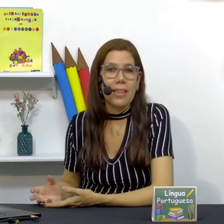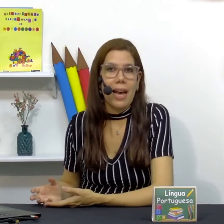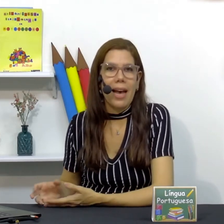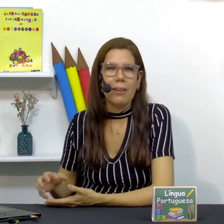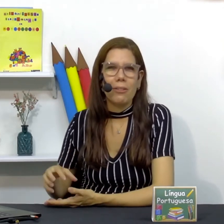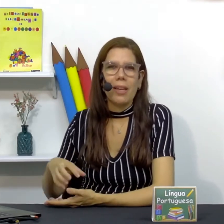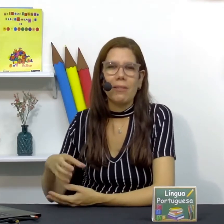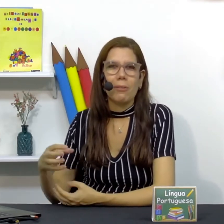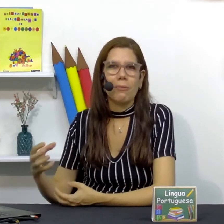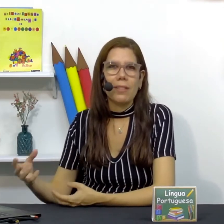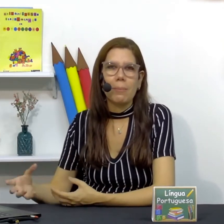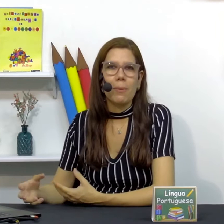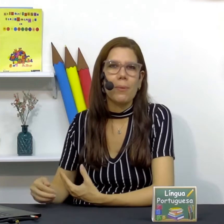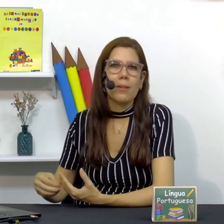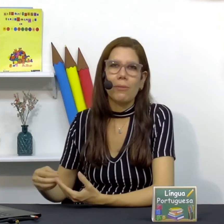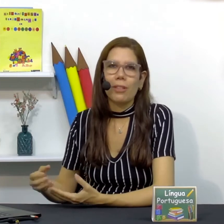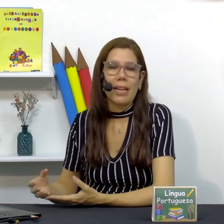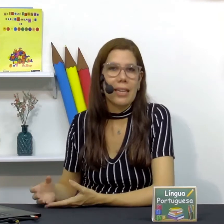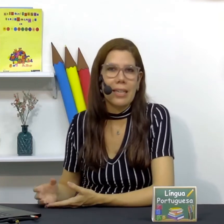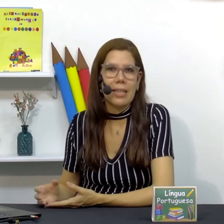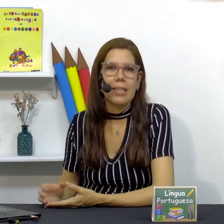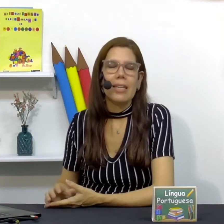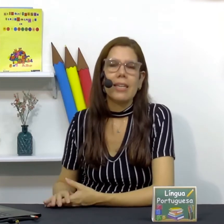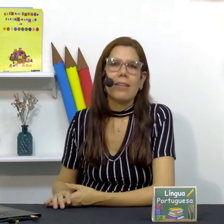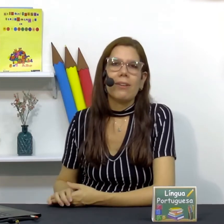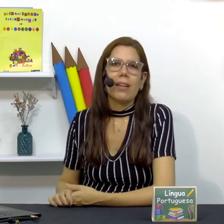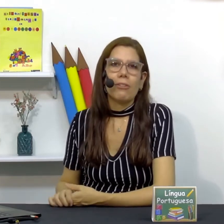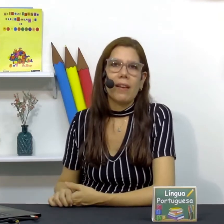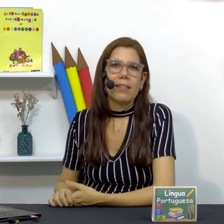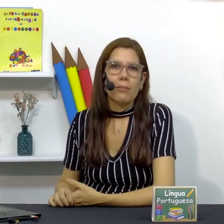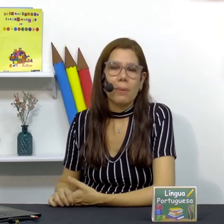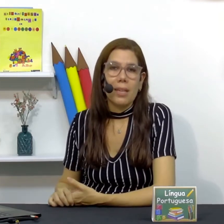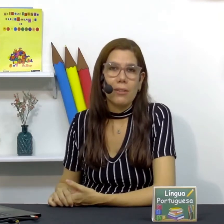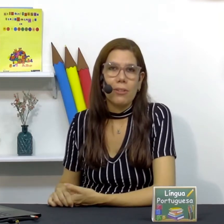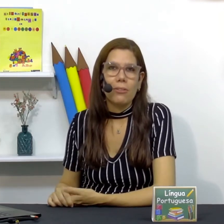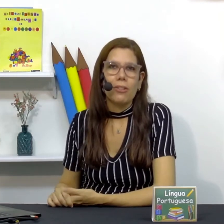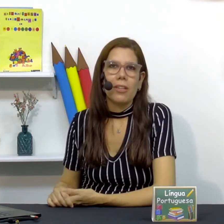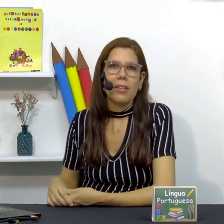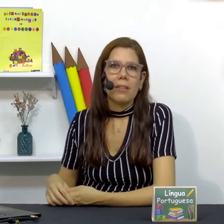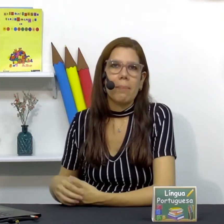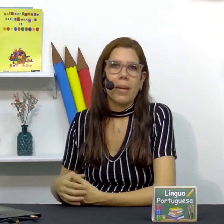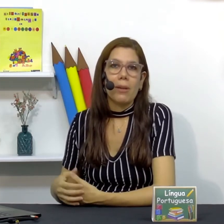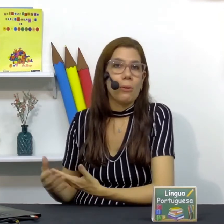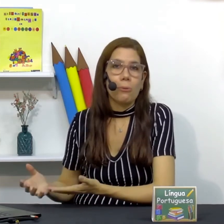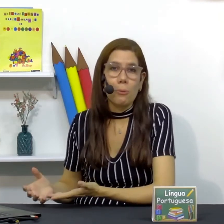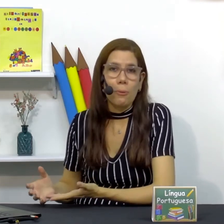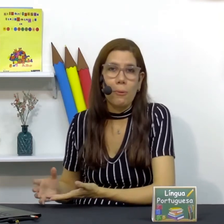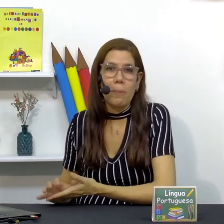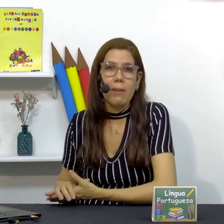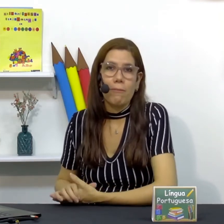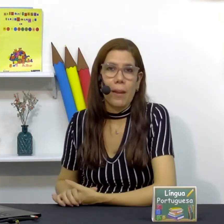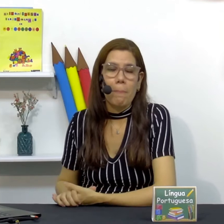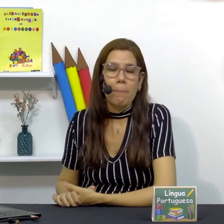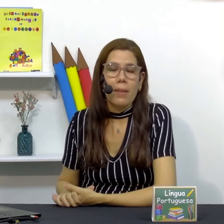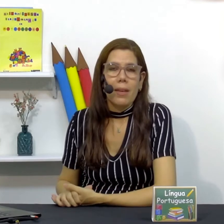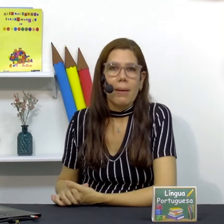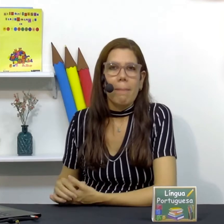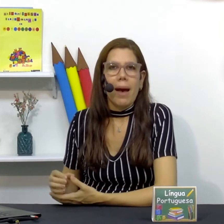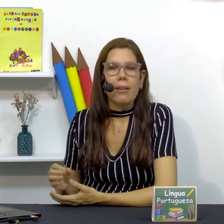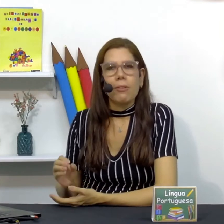redes sociais, né? No Facebook, no Instagram, né? Nas diversas mídias, também no YouTube,